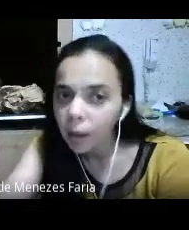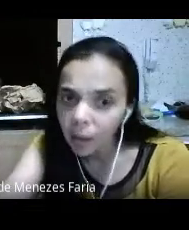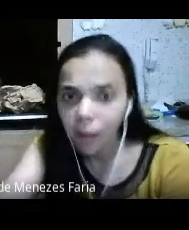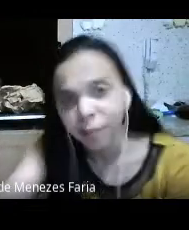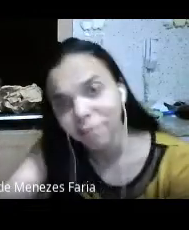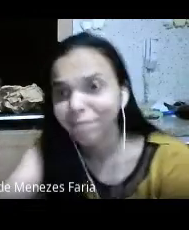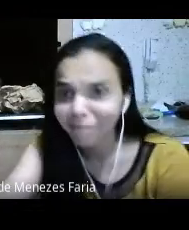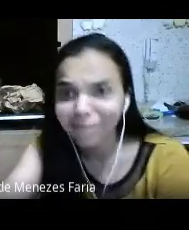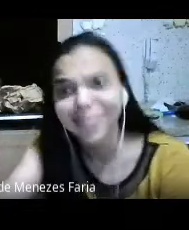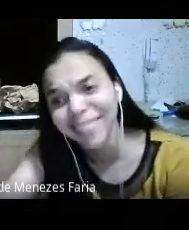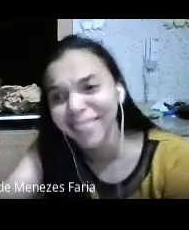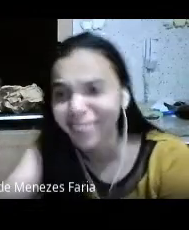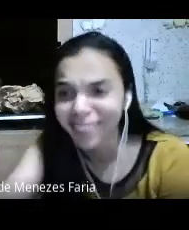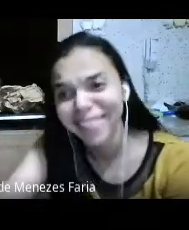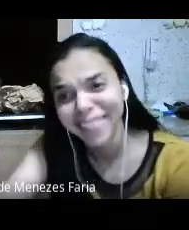É.